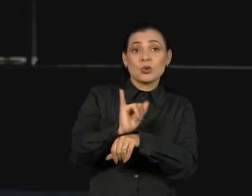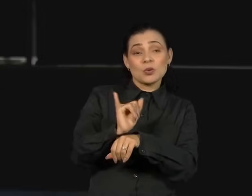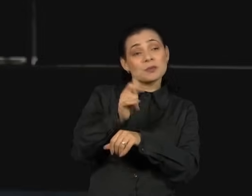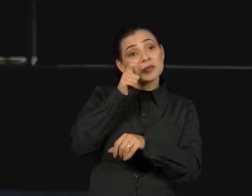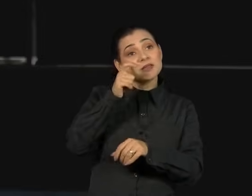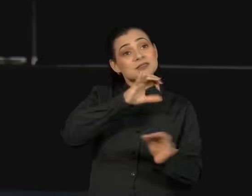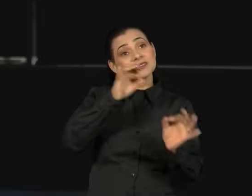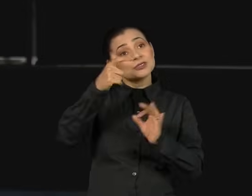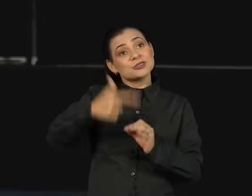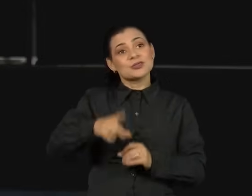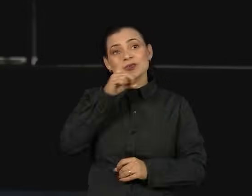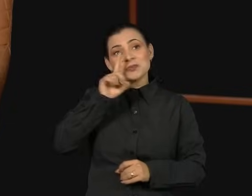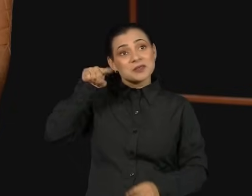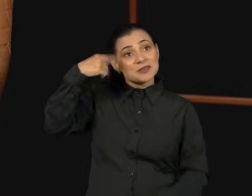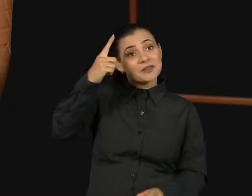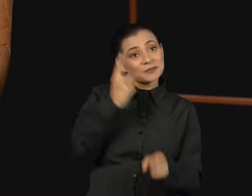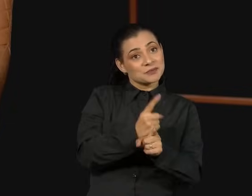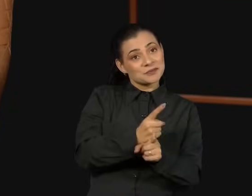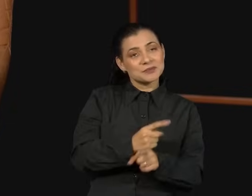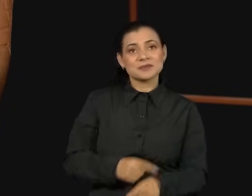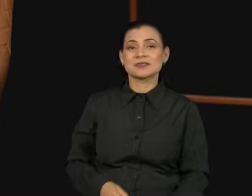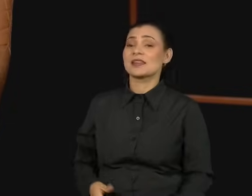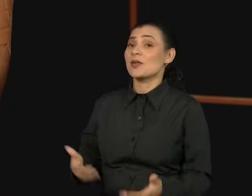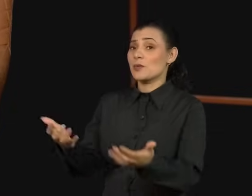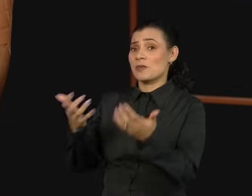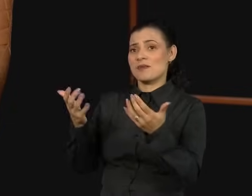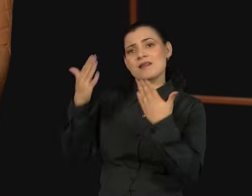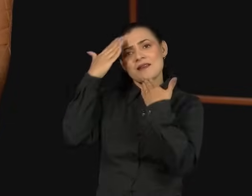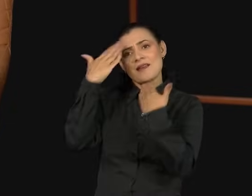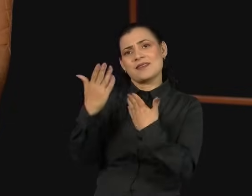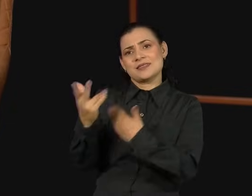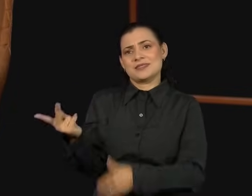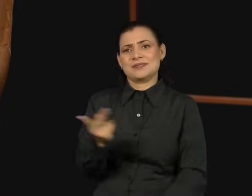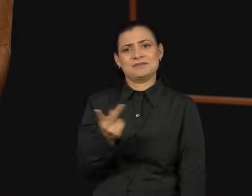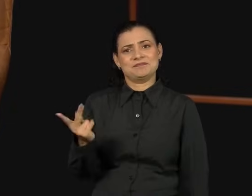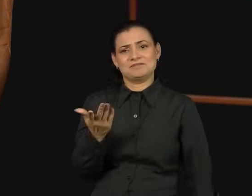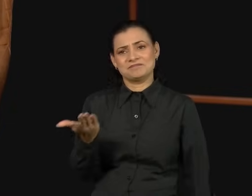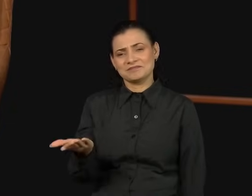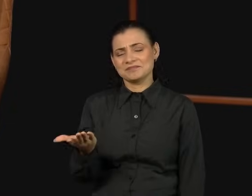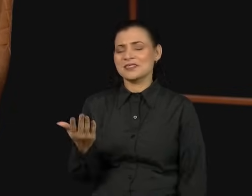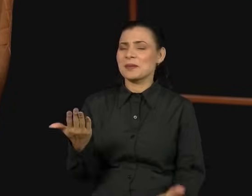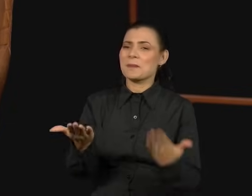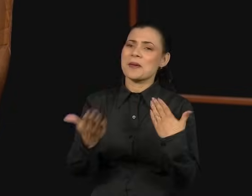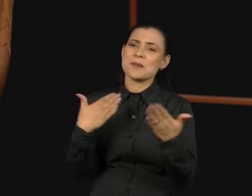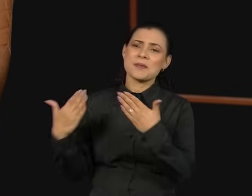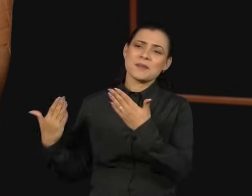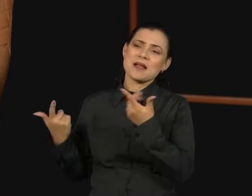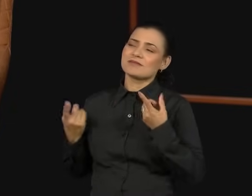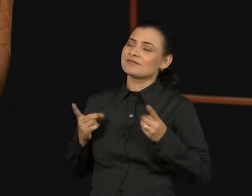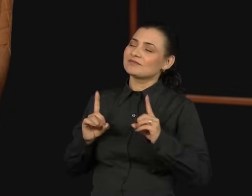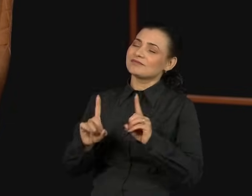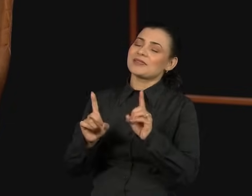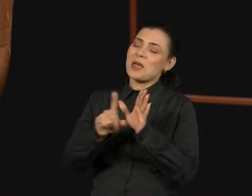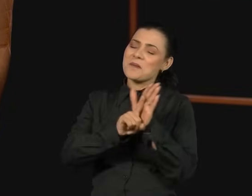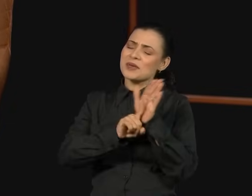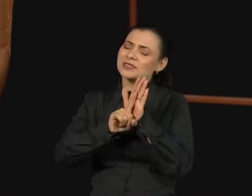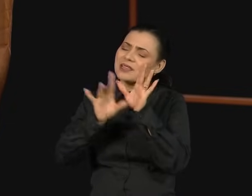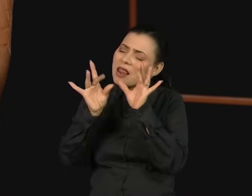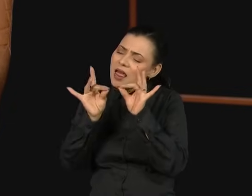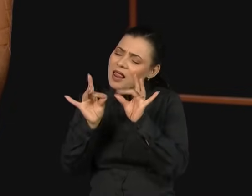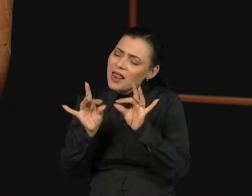se vê no próximo domingo. Eu quero agradecer a vocês por essa conversa, por essa pesquisa